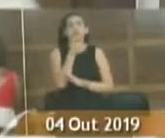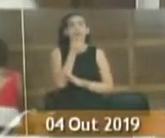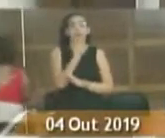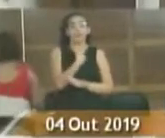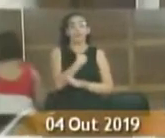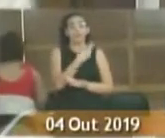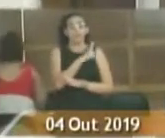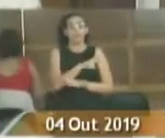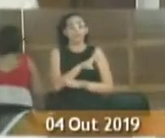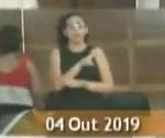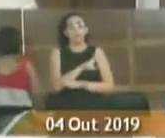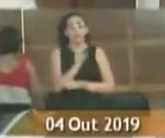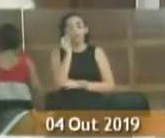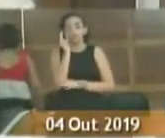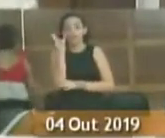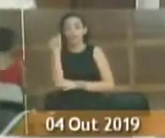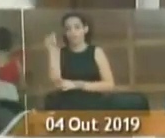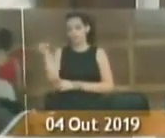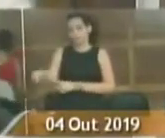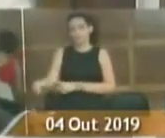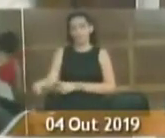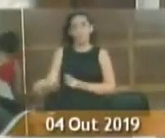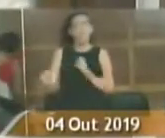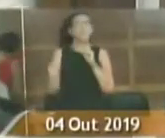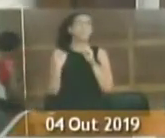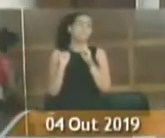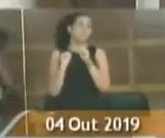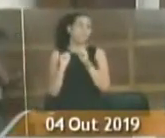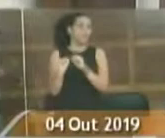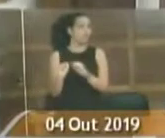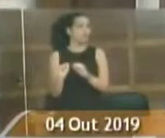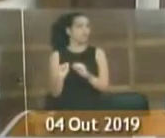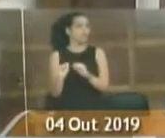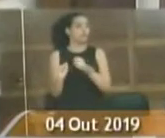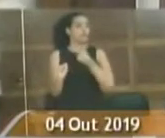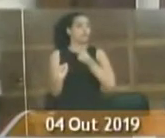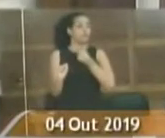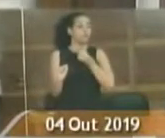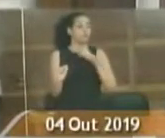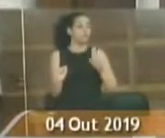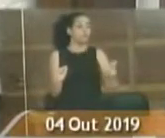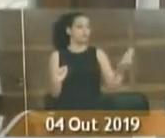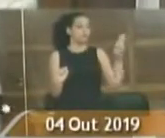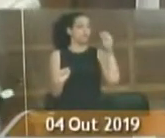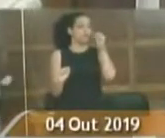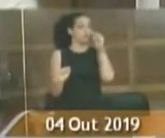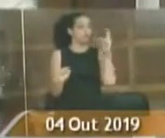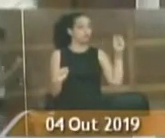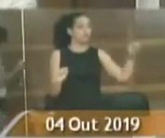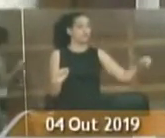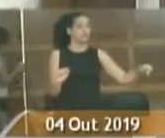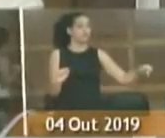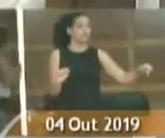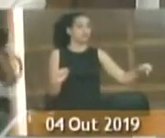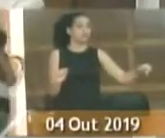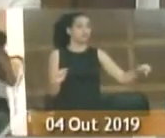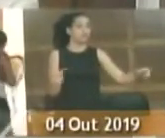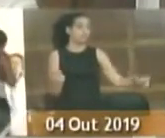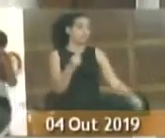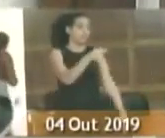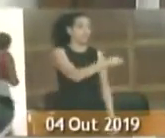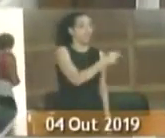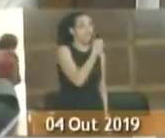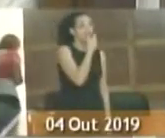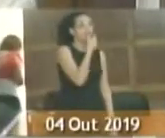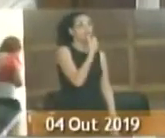vou usar nesse gato, ele pode não servir no outro gato. E o remédio que eu usar nesses gatinhos